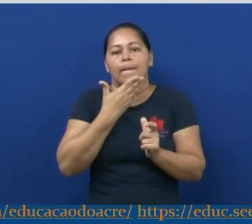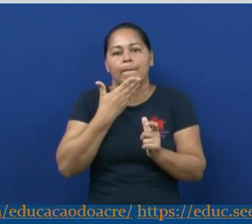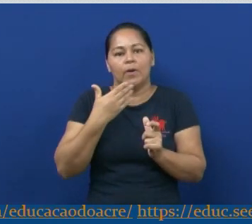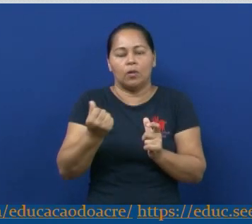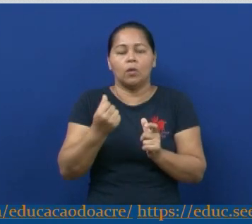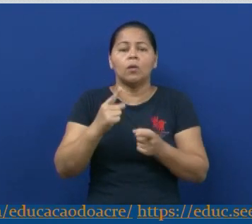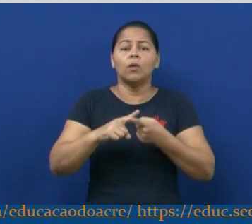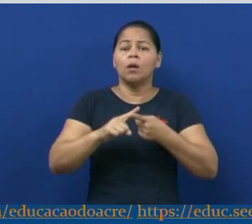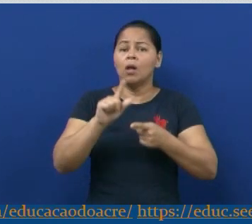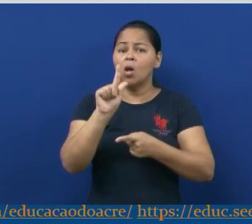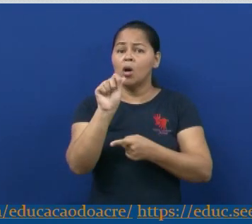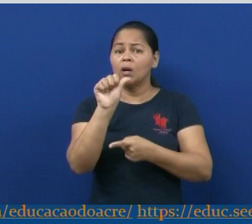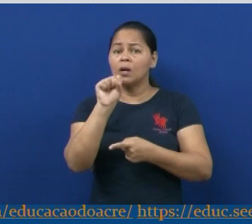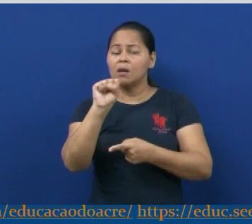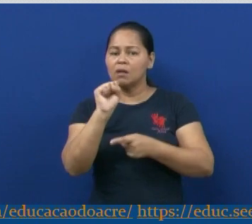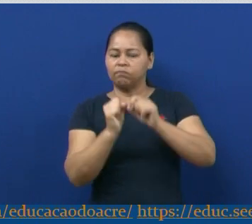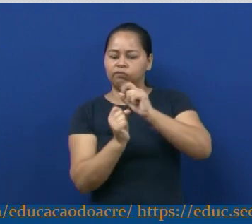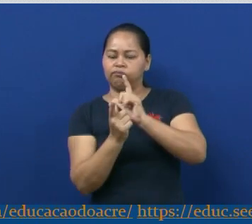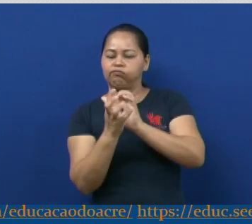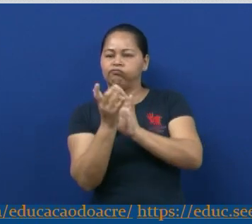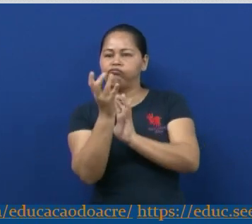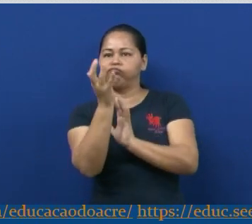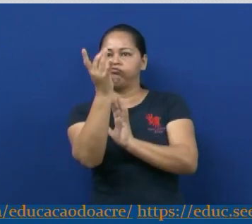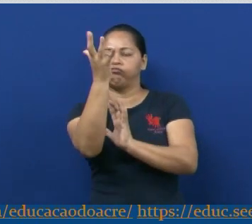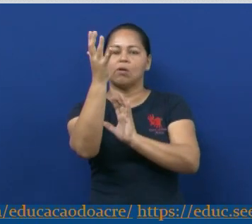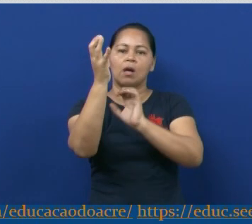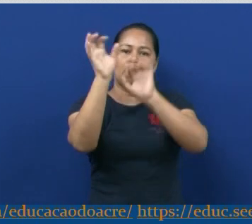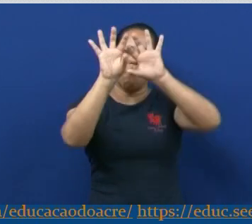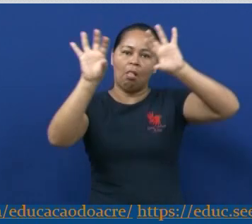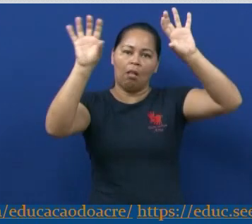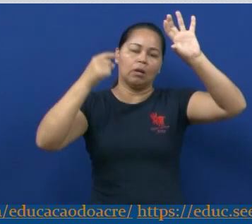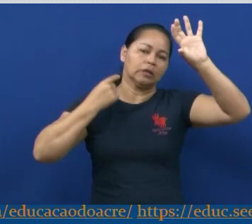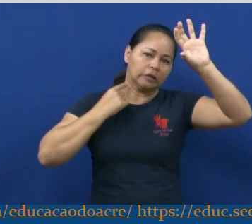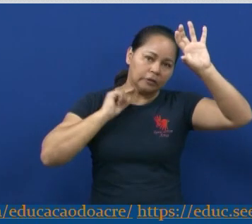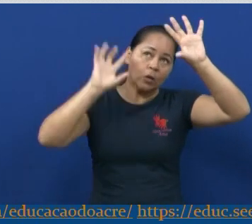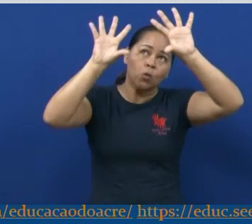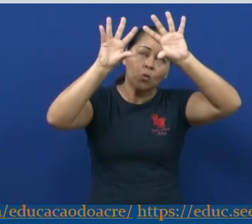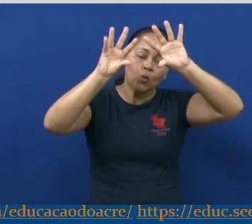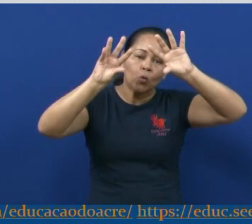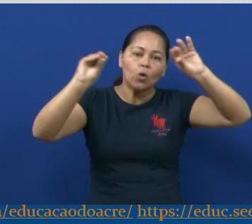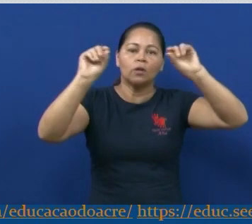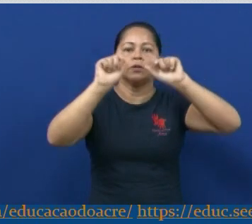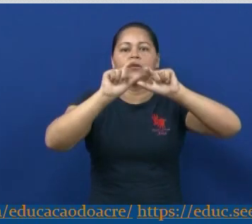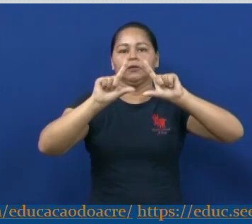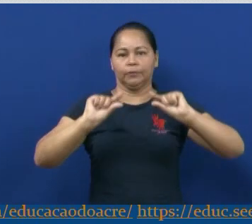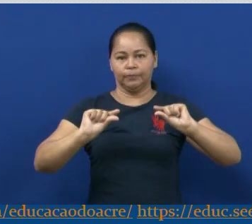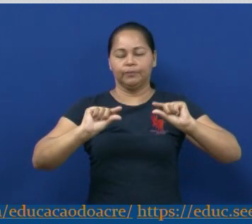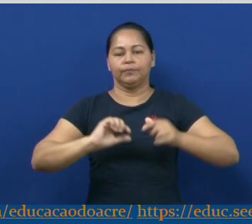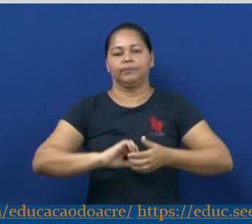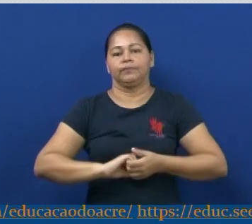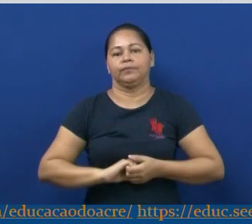a emissão de substâncias poluentes na atmosfera na região metropolitana de São Paulo.